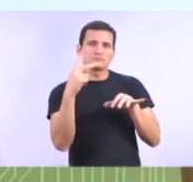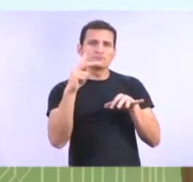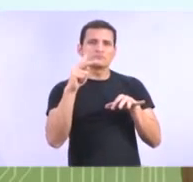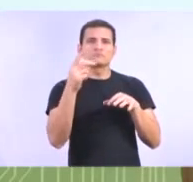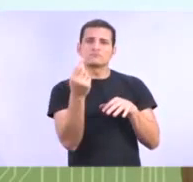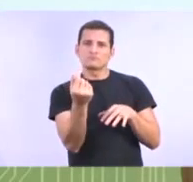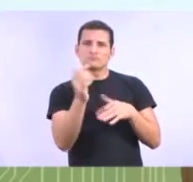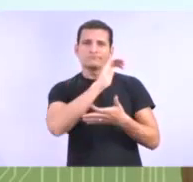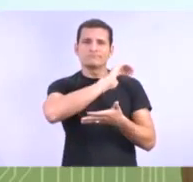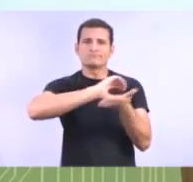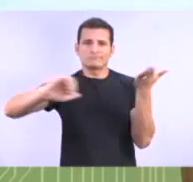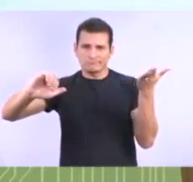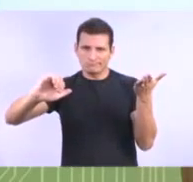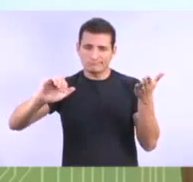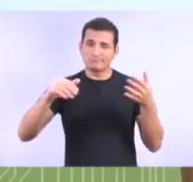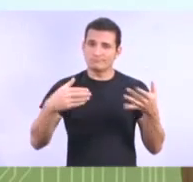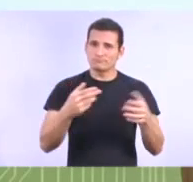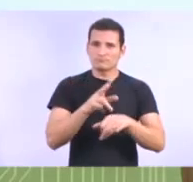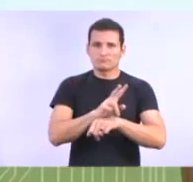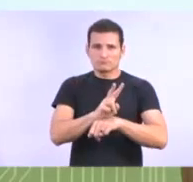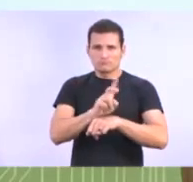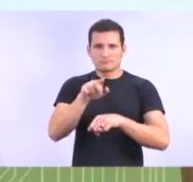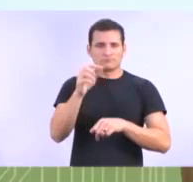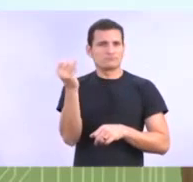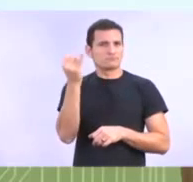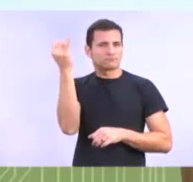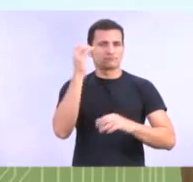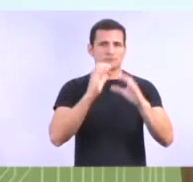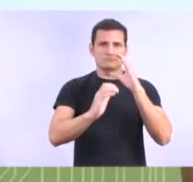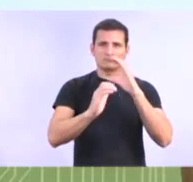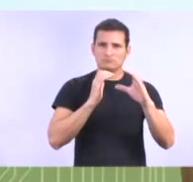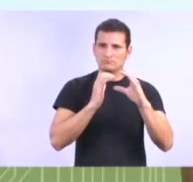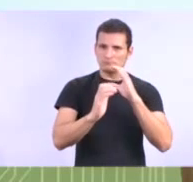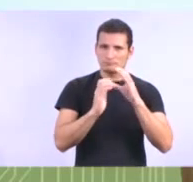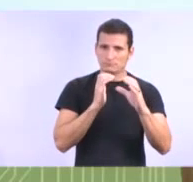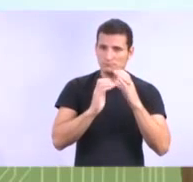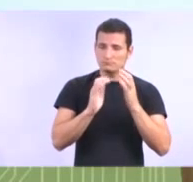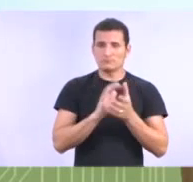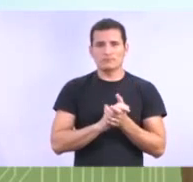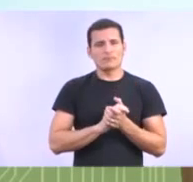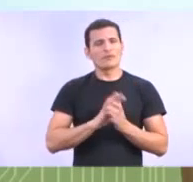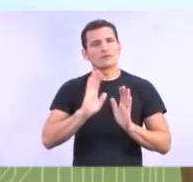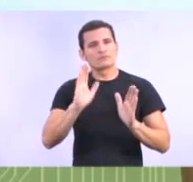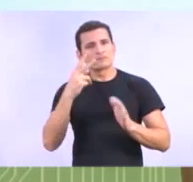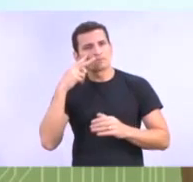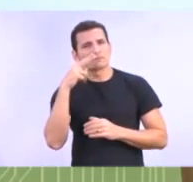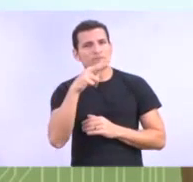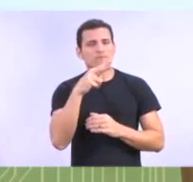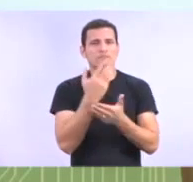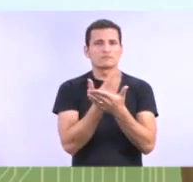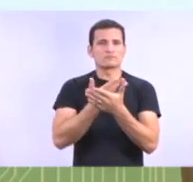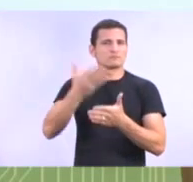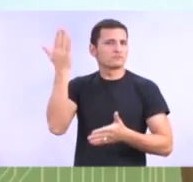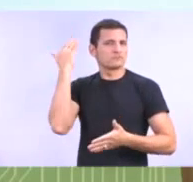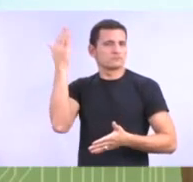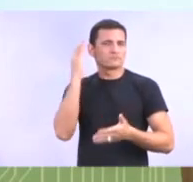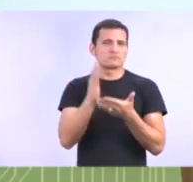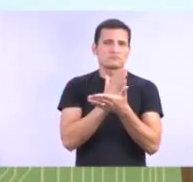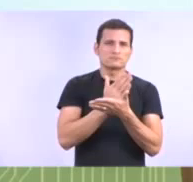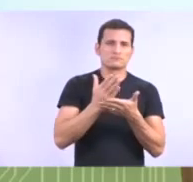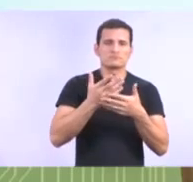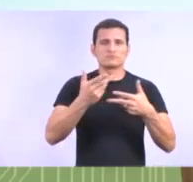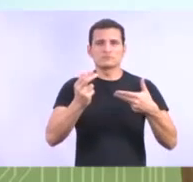Então a segurança é fundamental na comunicação e a gente viu na aula passada alguns elementos externos que atrapalham